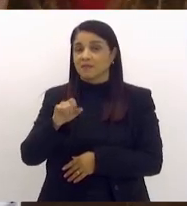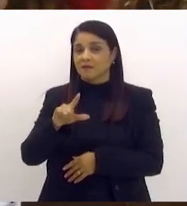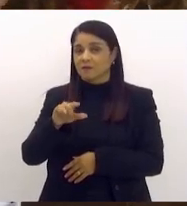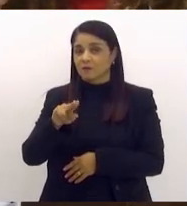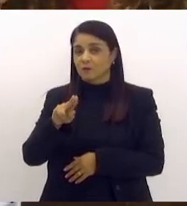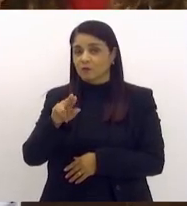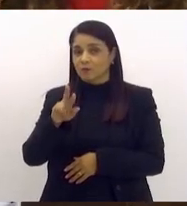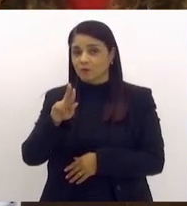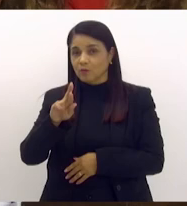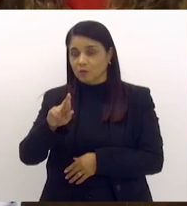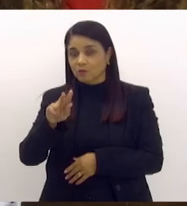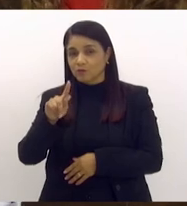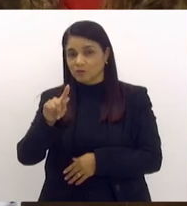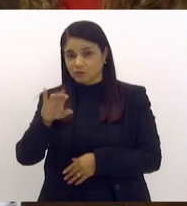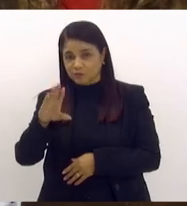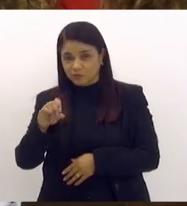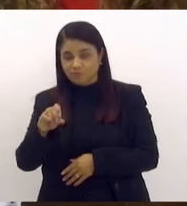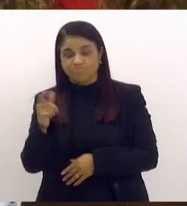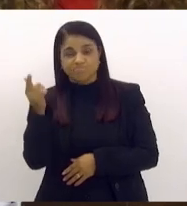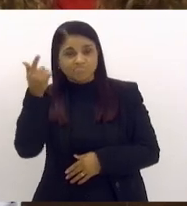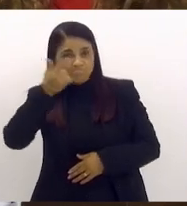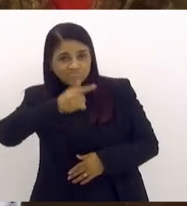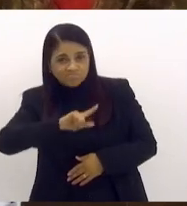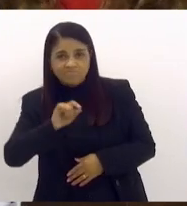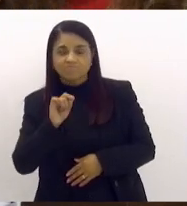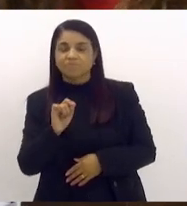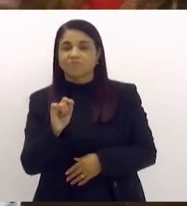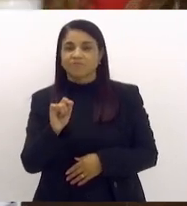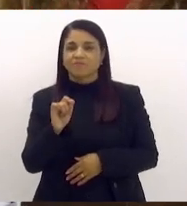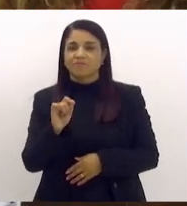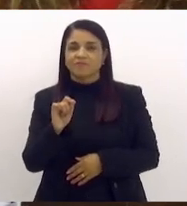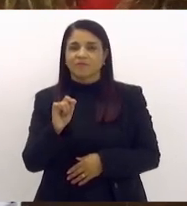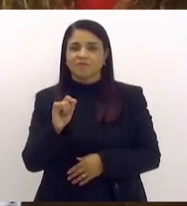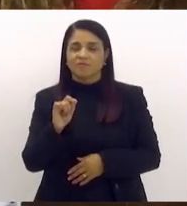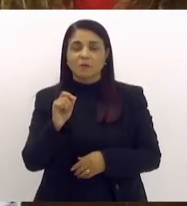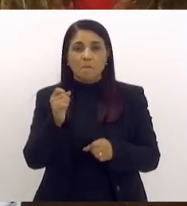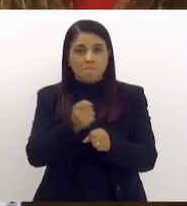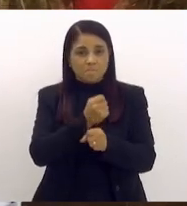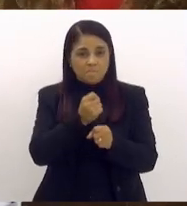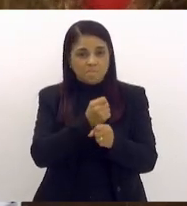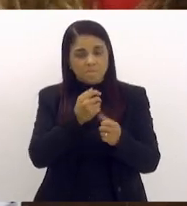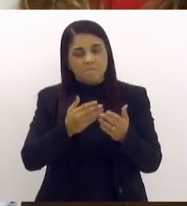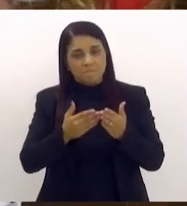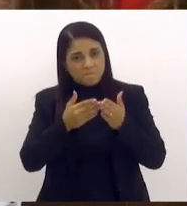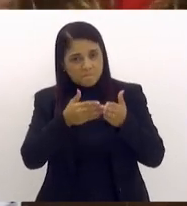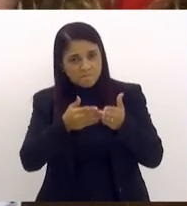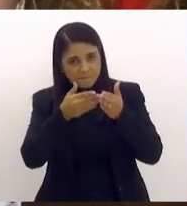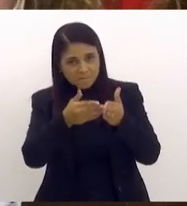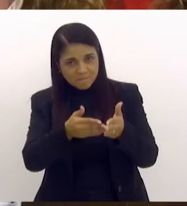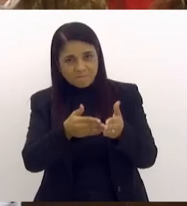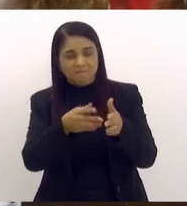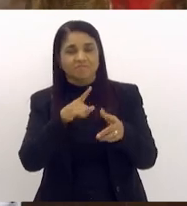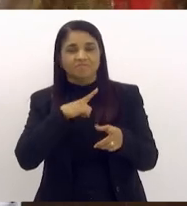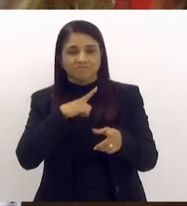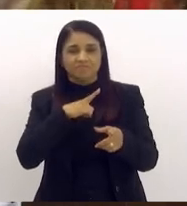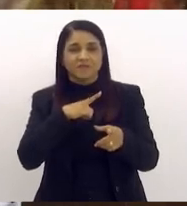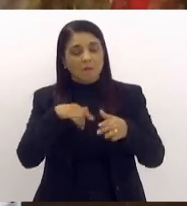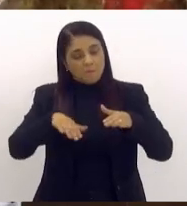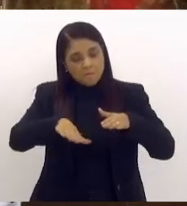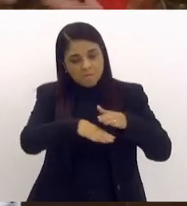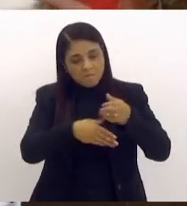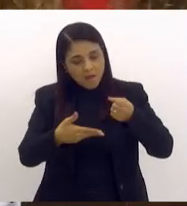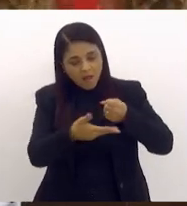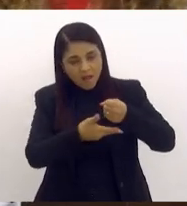eh O que eh construir lá e fazer barulho porque tem gente na base da